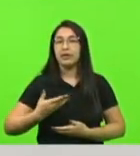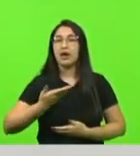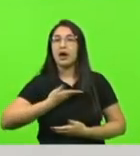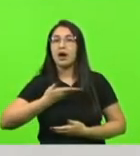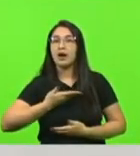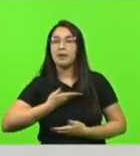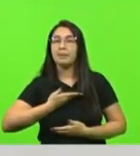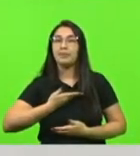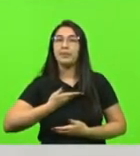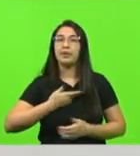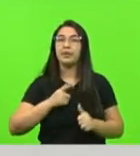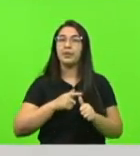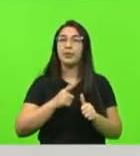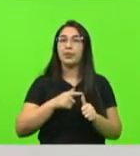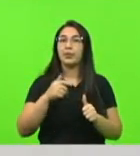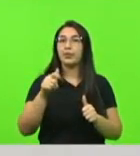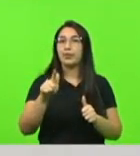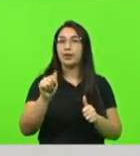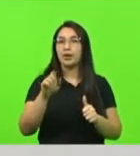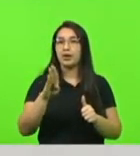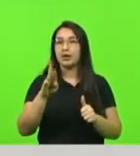Daniel Camilotti e Flávio Camilotti.